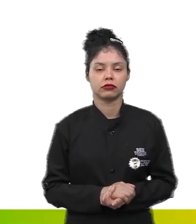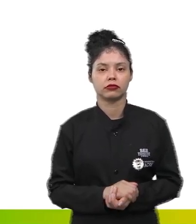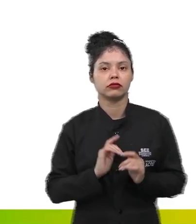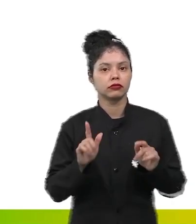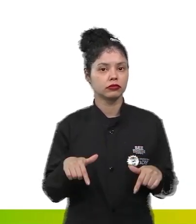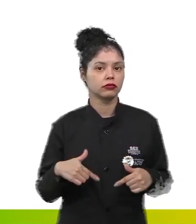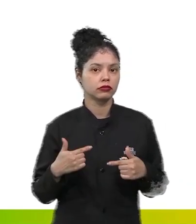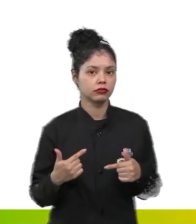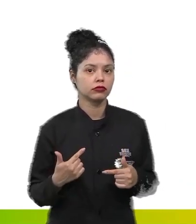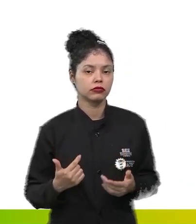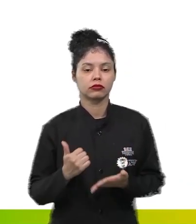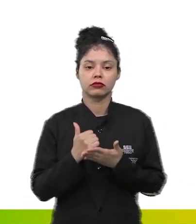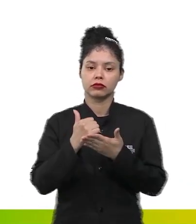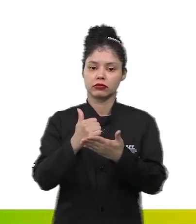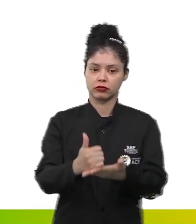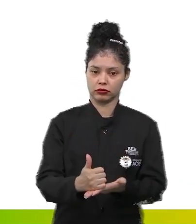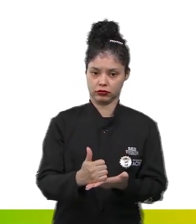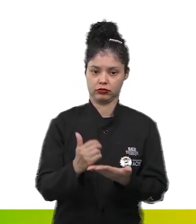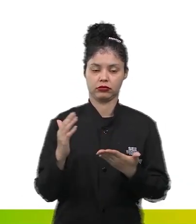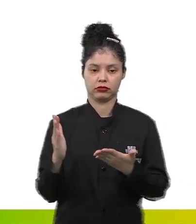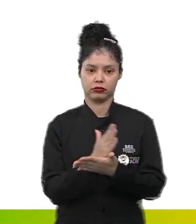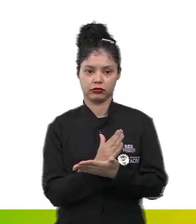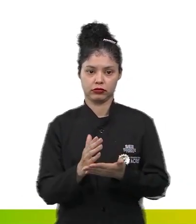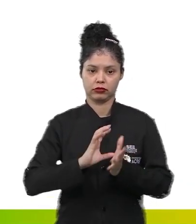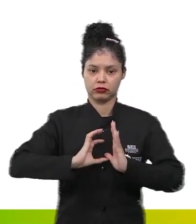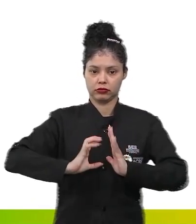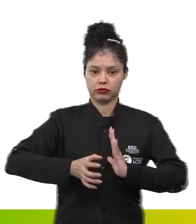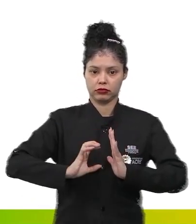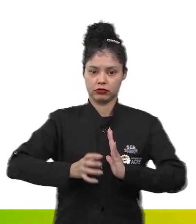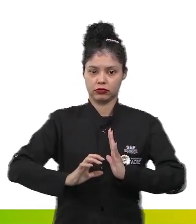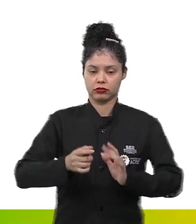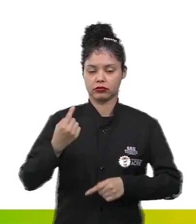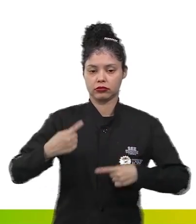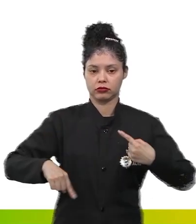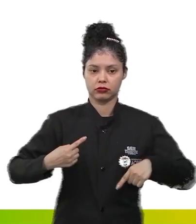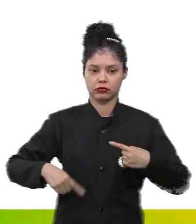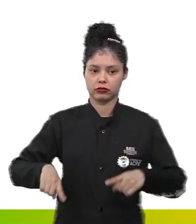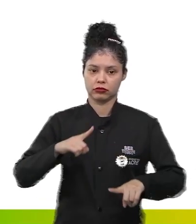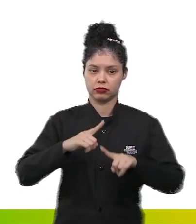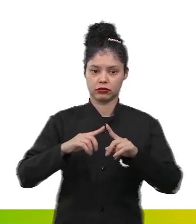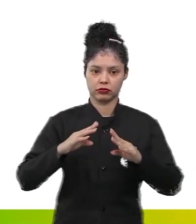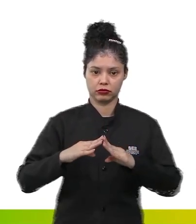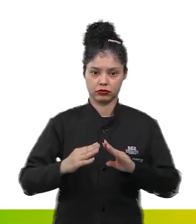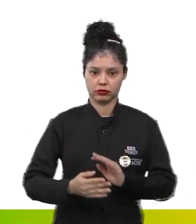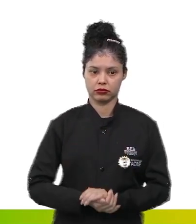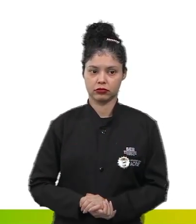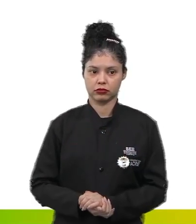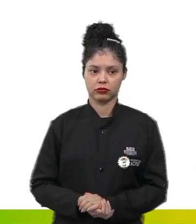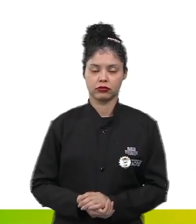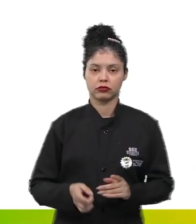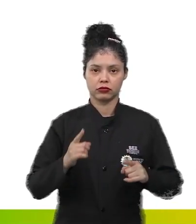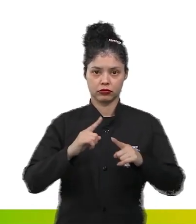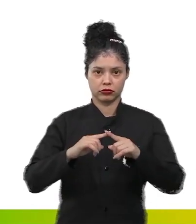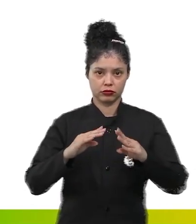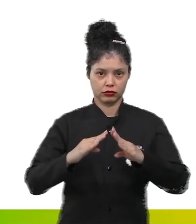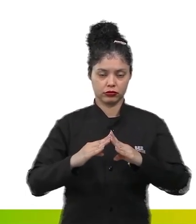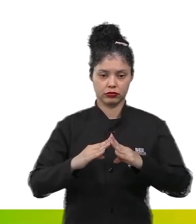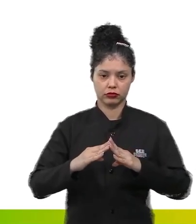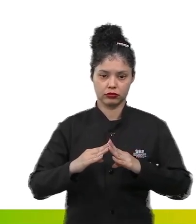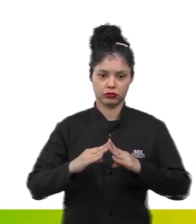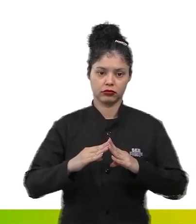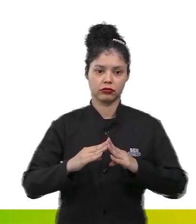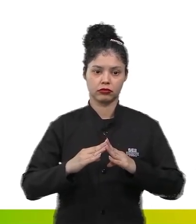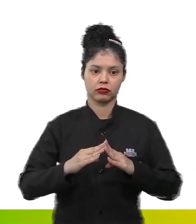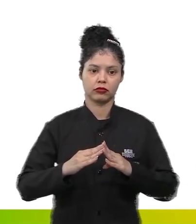luta contou com o apoio de alguns partidos políticos e da Igreja Católica. A Igreja Católica, ela